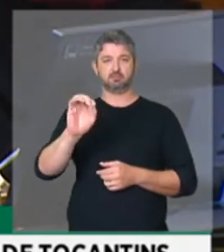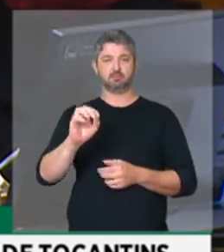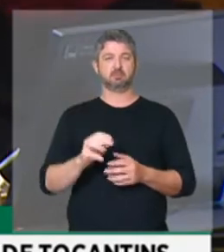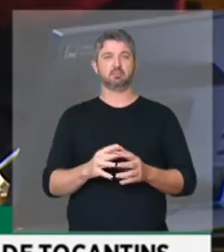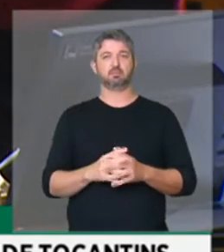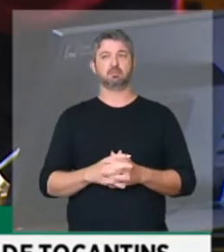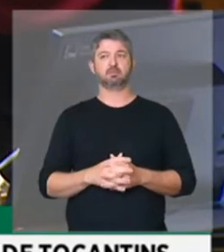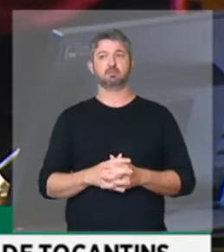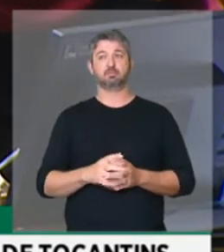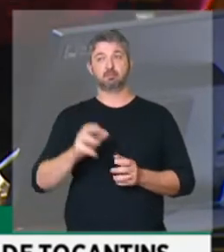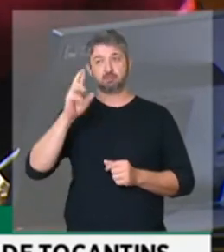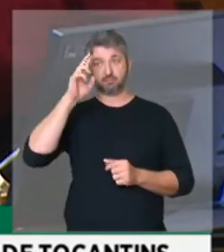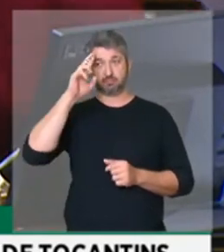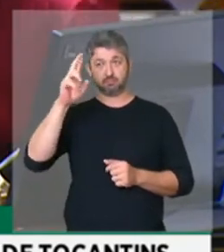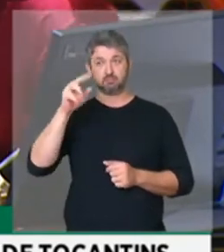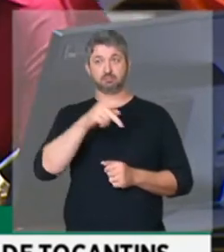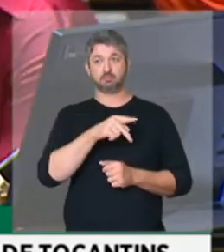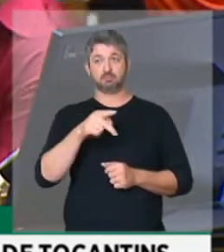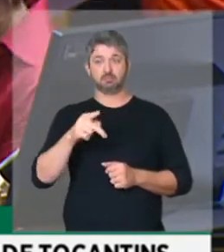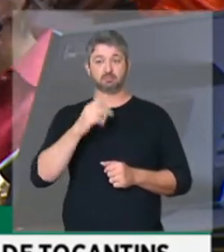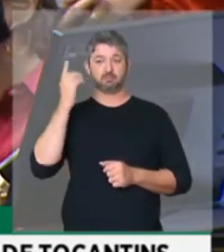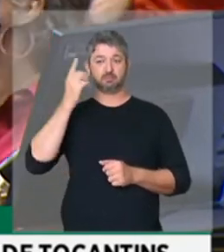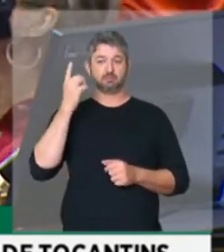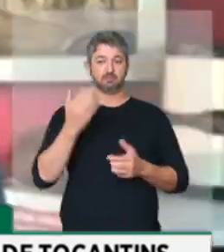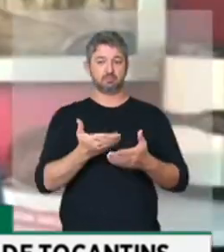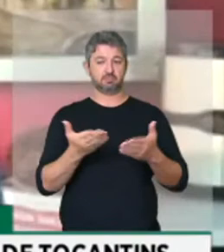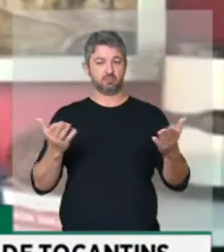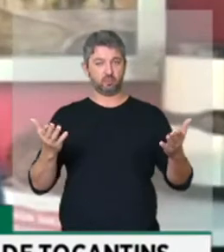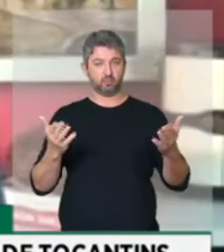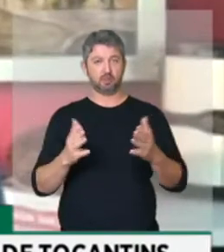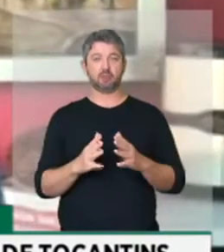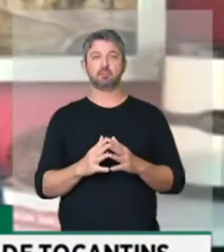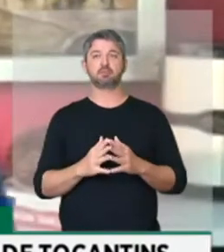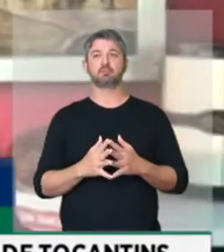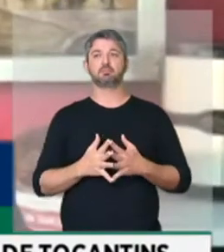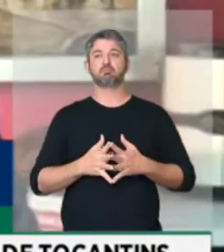Senhor presidente, senhoras e senhores deputados, quero cumprimentar